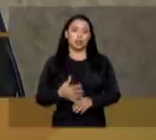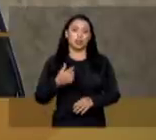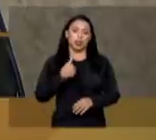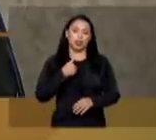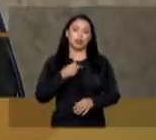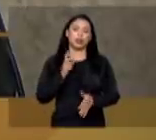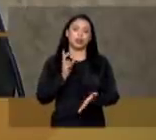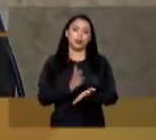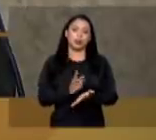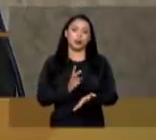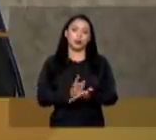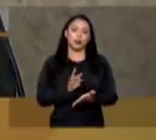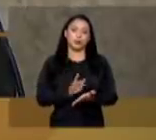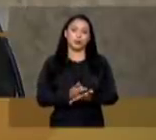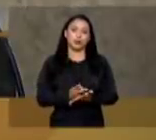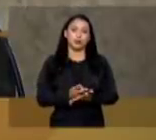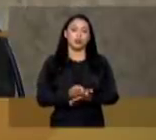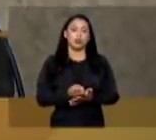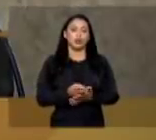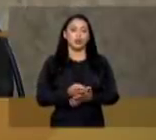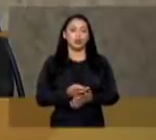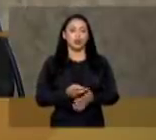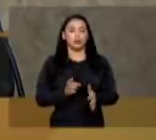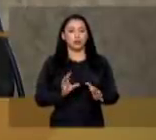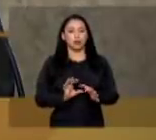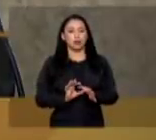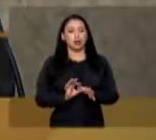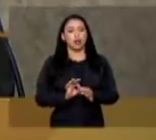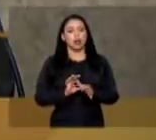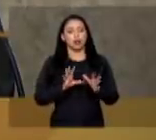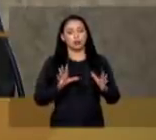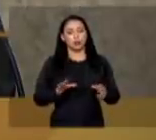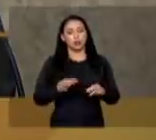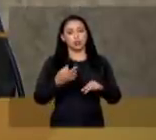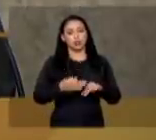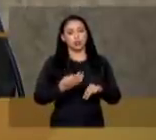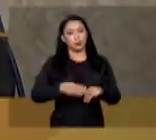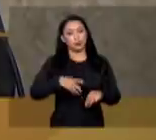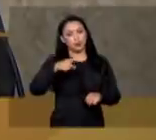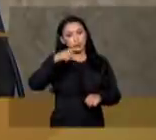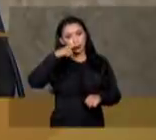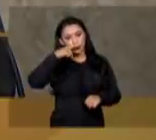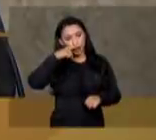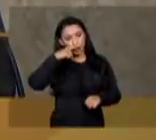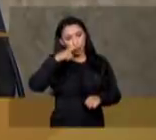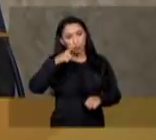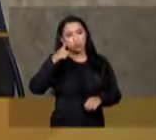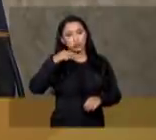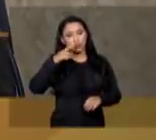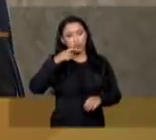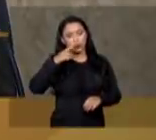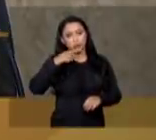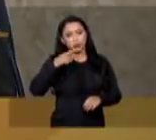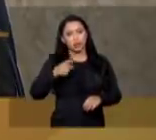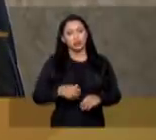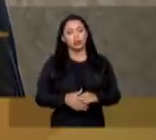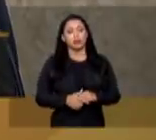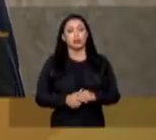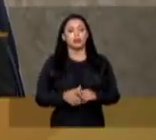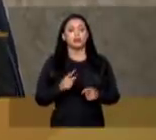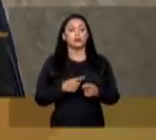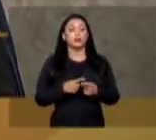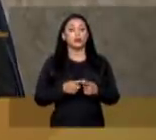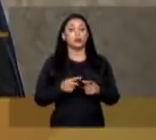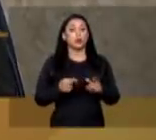habilitado a responder a Vossa Excelência, autorizado pelo ministro Edson Fachin, pelo ministro Gilmar Mendes, porque